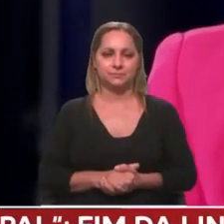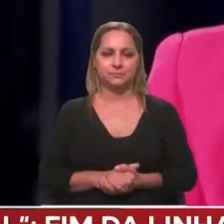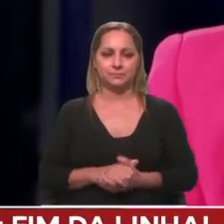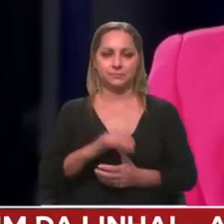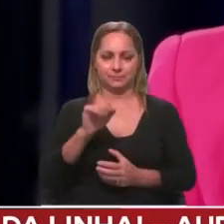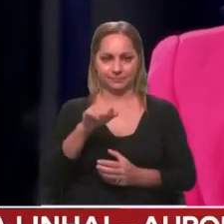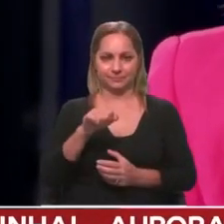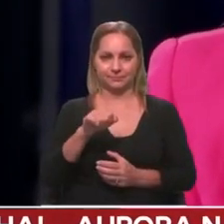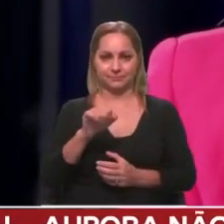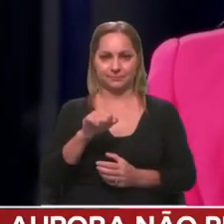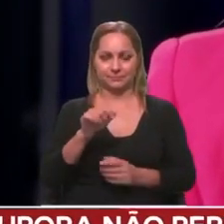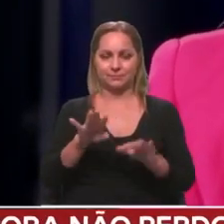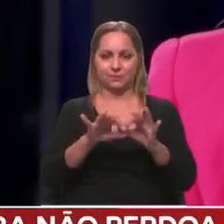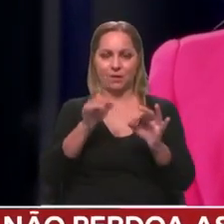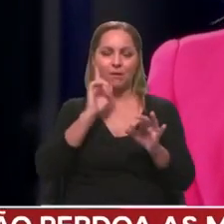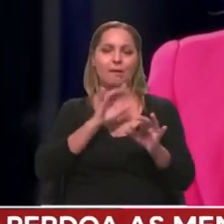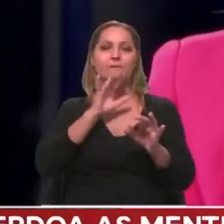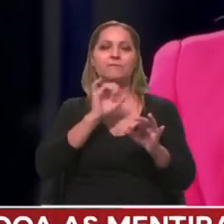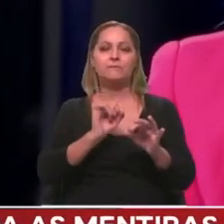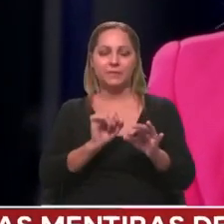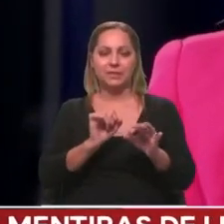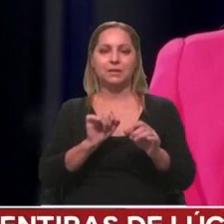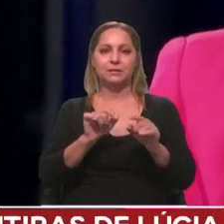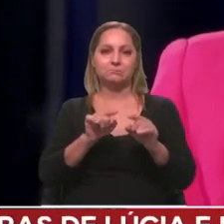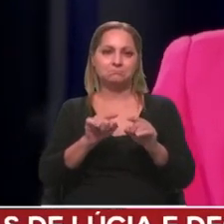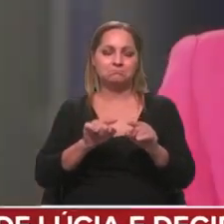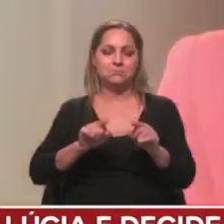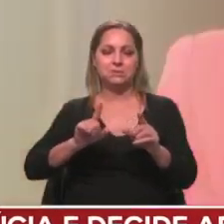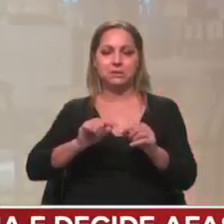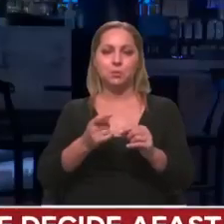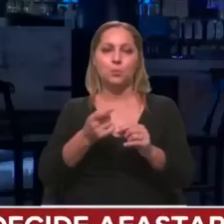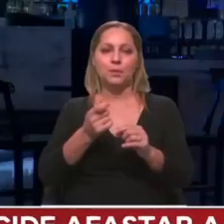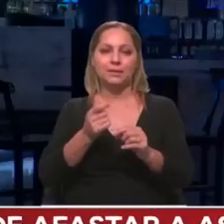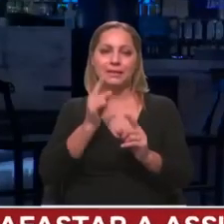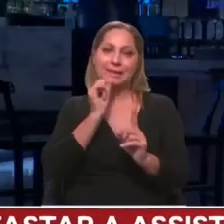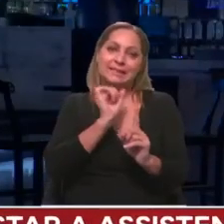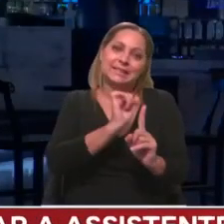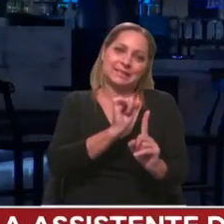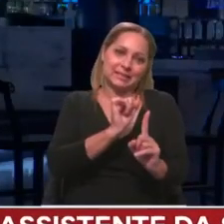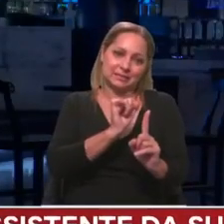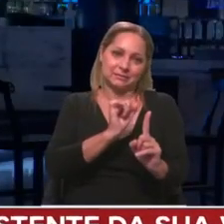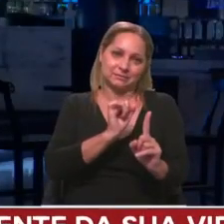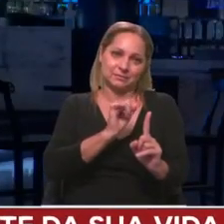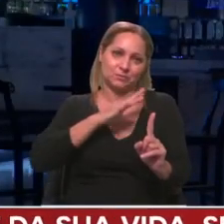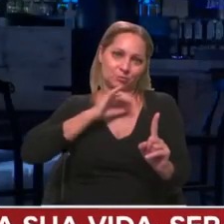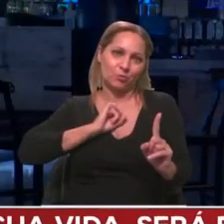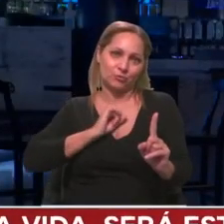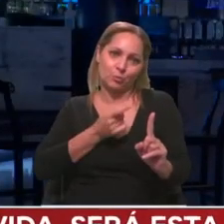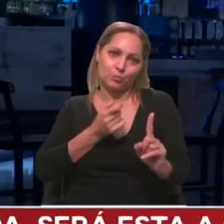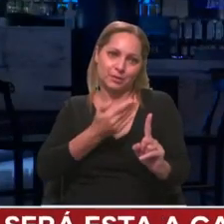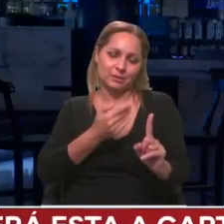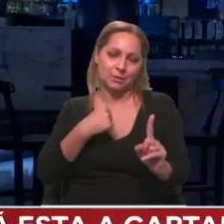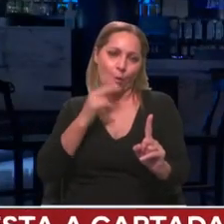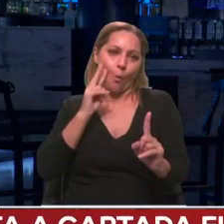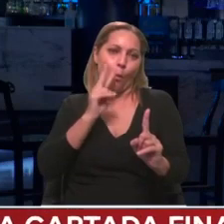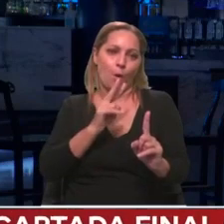Sim, como uma filha e como um bocadinho do Edi. Porque eu olho para a Maria e vejo